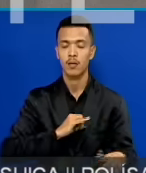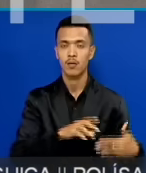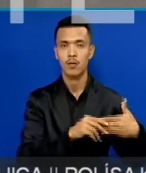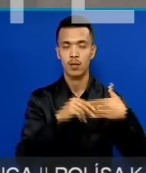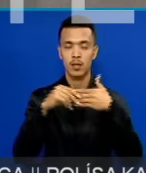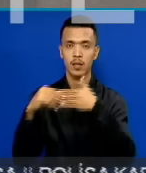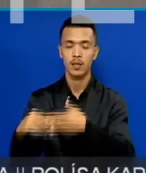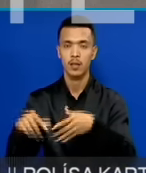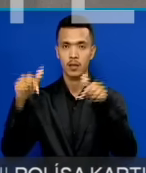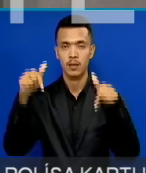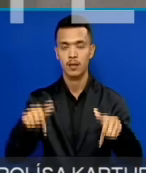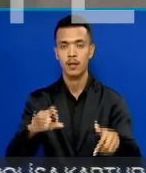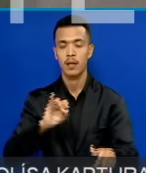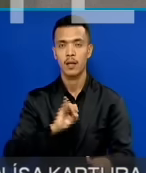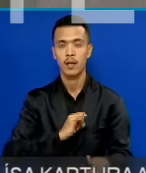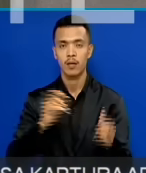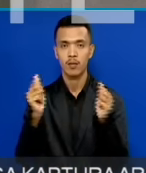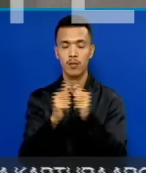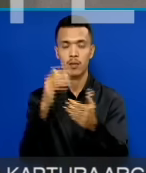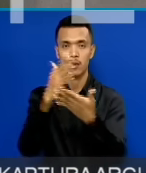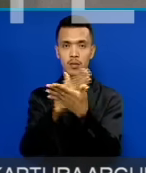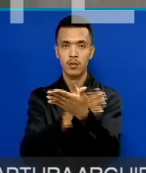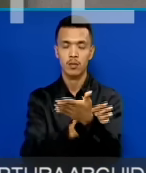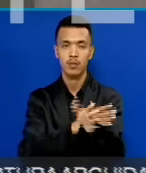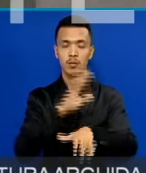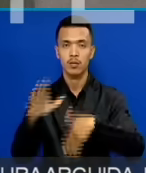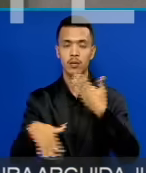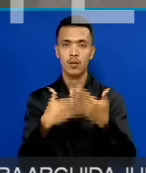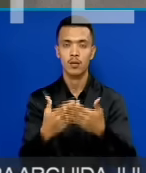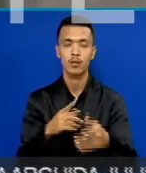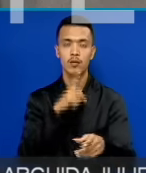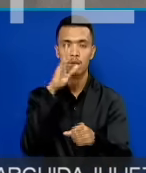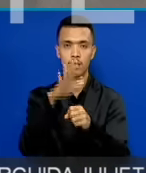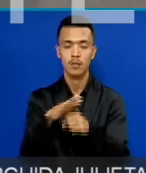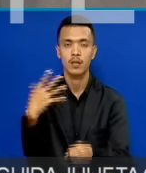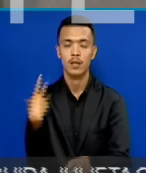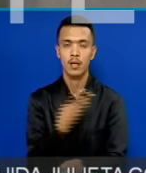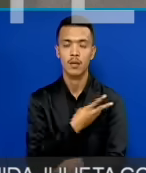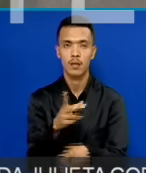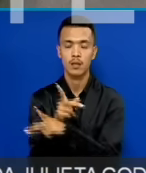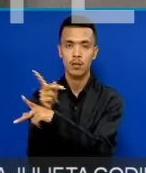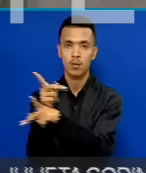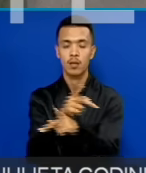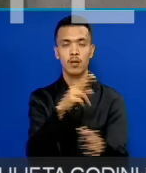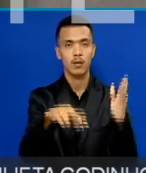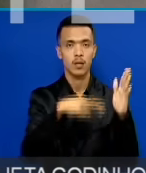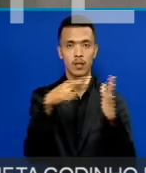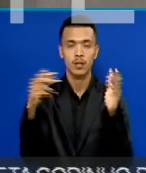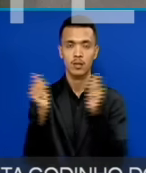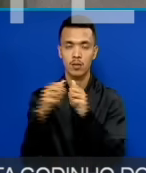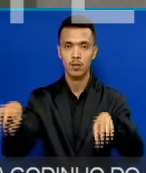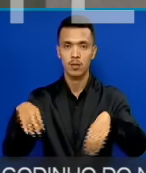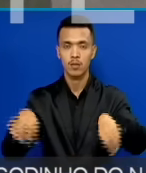ne. Au o unia structura toma, cum permitiru cata amisei asigura ordine o serviciu toma, neve mai ca